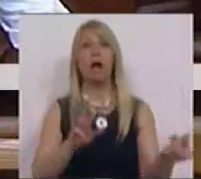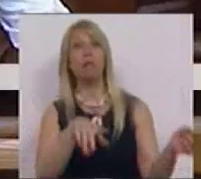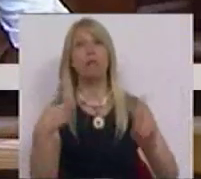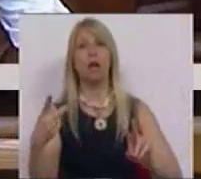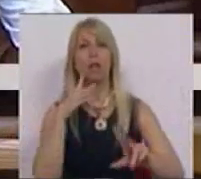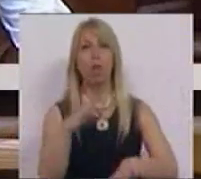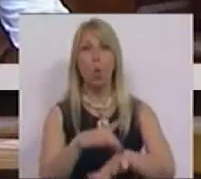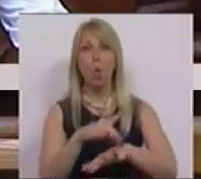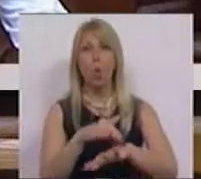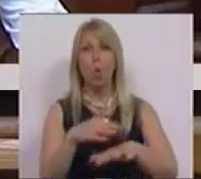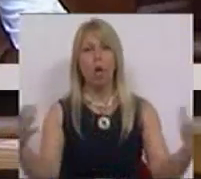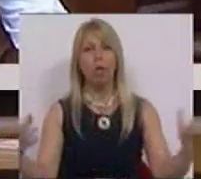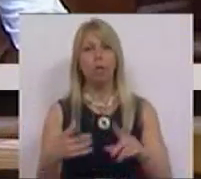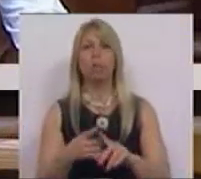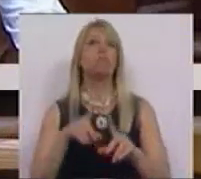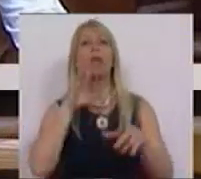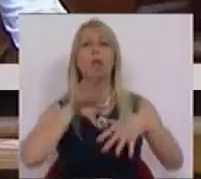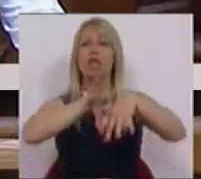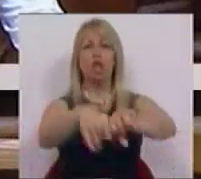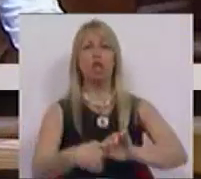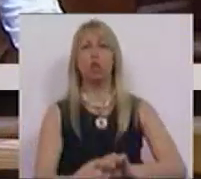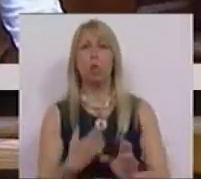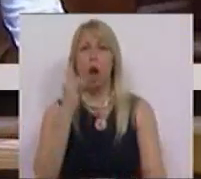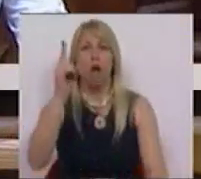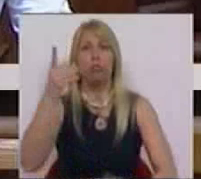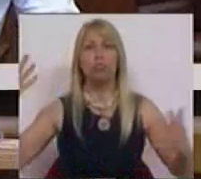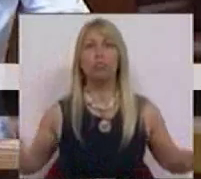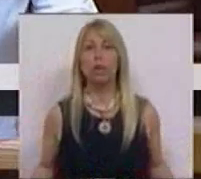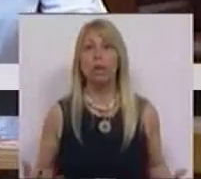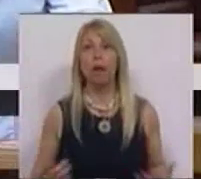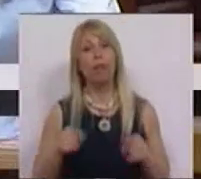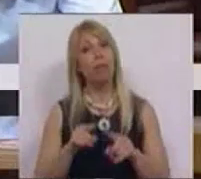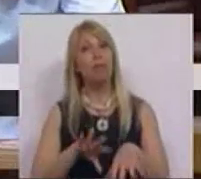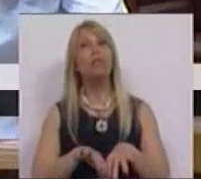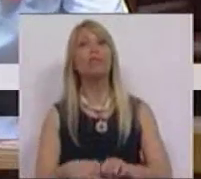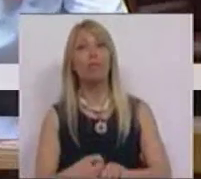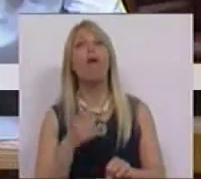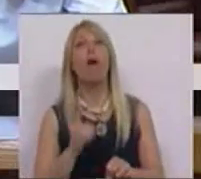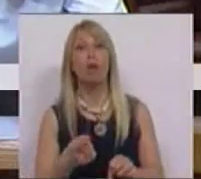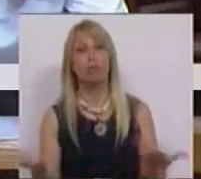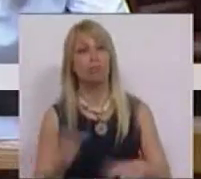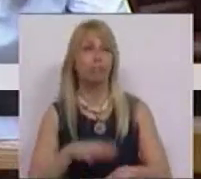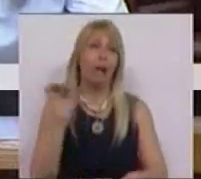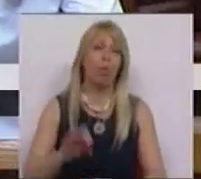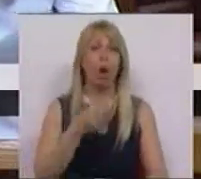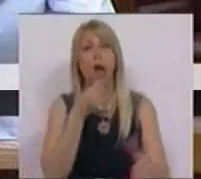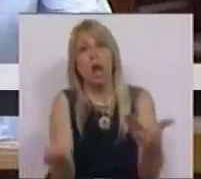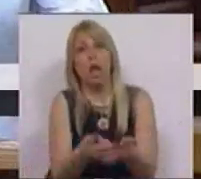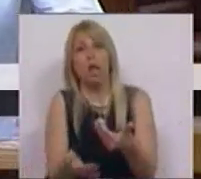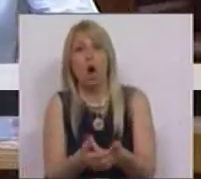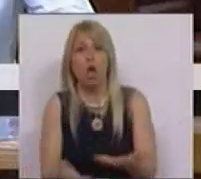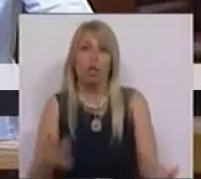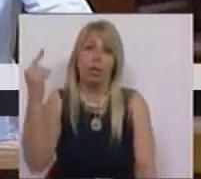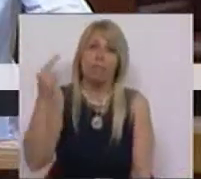fanatismo austeritário destruidor. A justificação desta traição é a culpa. Culpa dos idosos, que insistem em ter